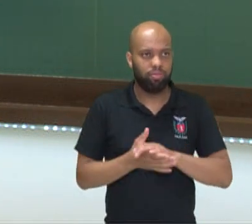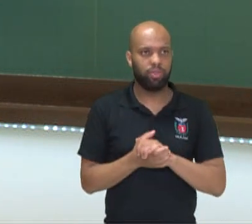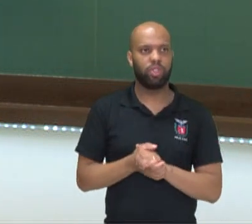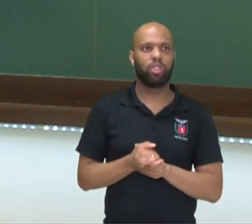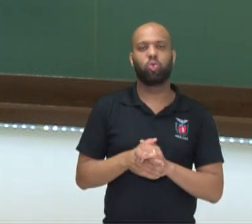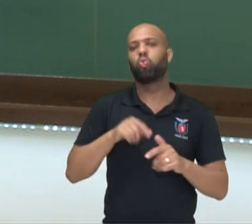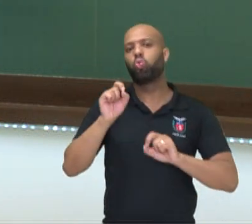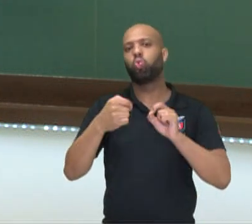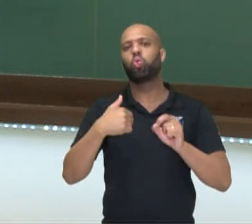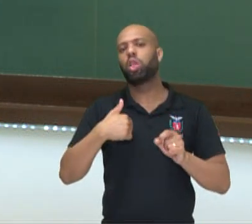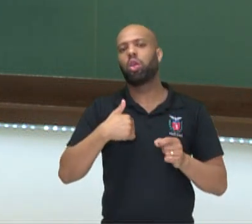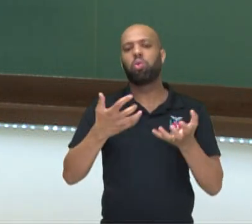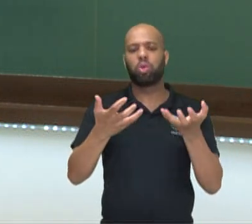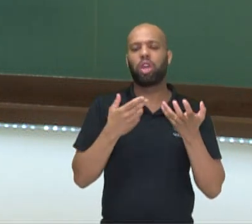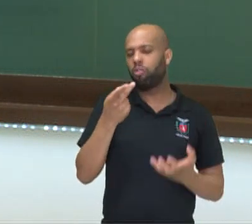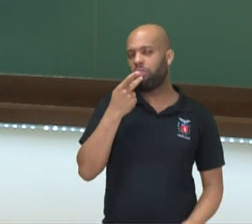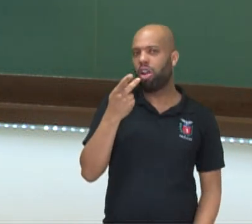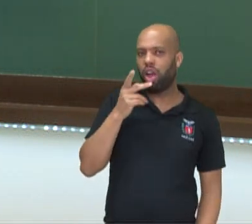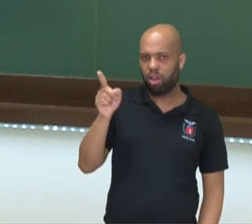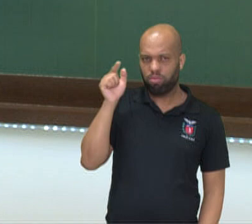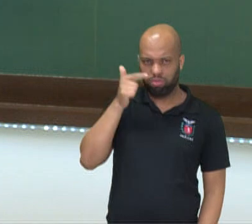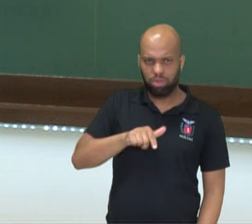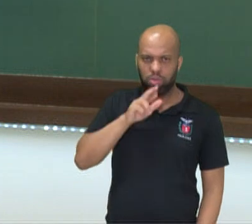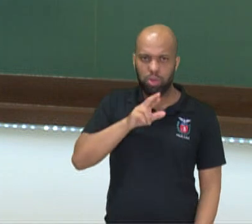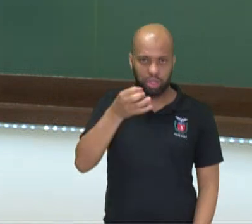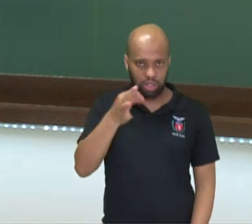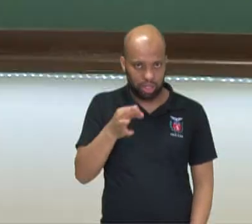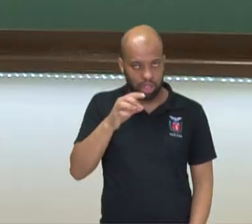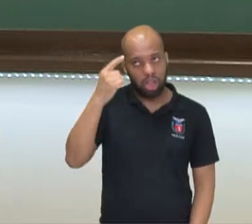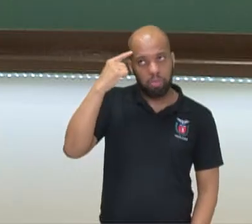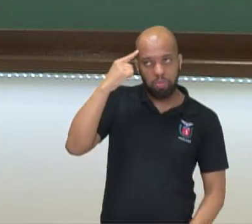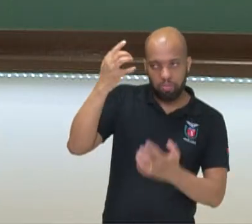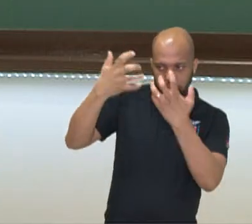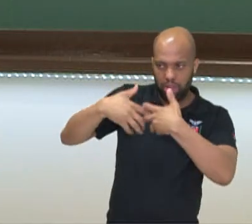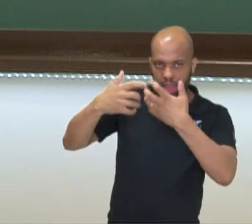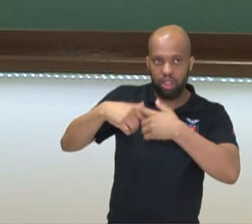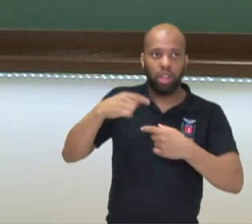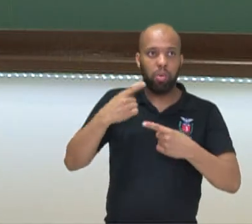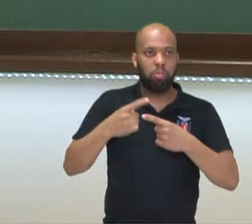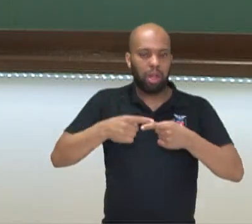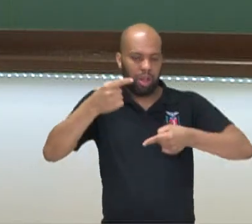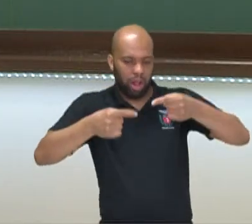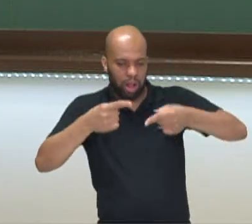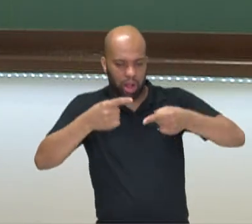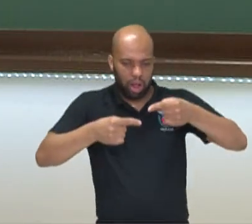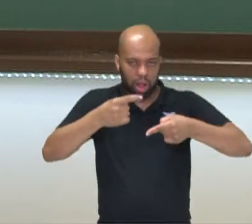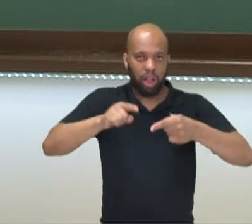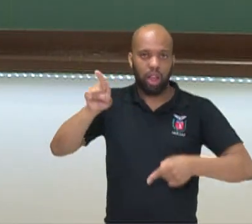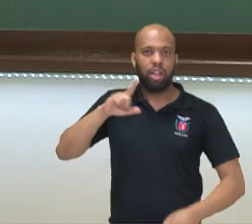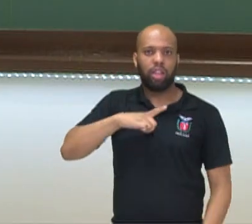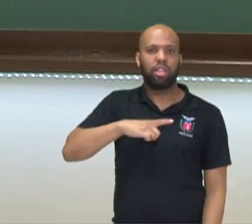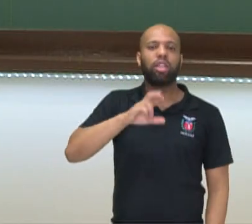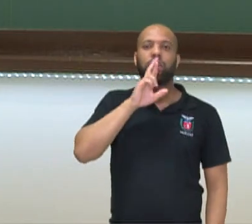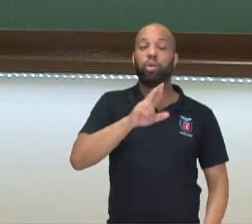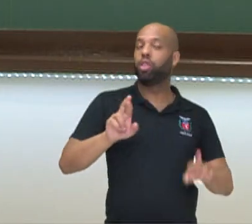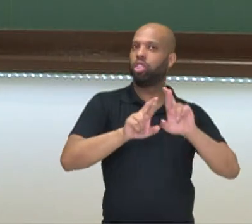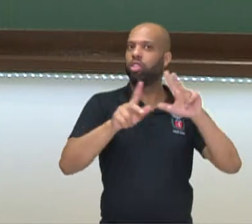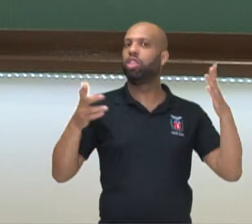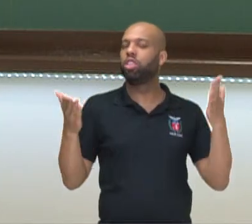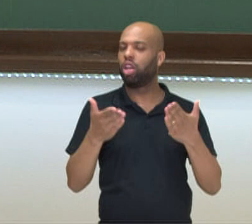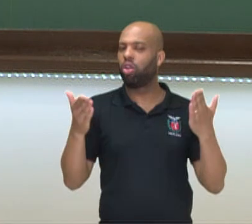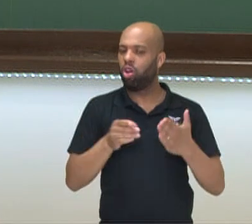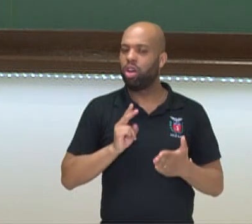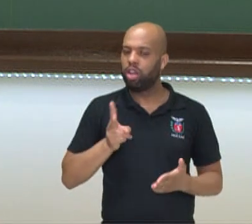O que eu quero dizer com isso? Será que ele acertou? Será que ele errou? Pense um pouquinho, porque essa discussão ela tem uma resposta bem diferente do que a